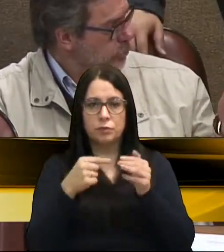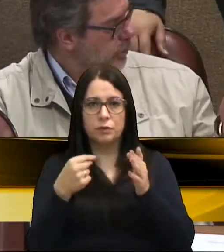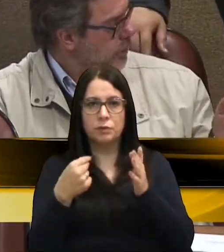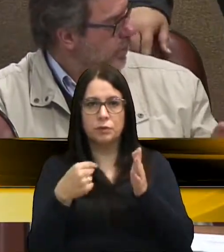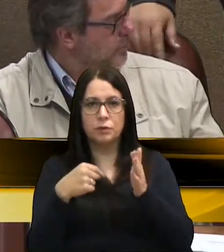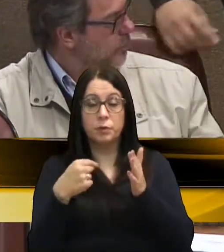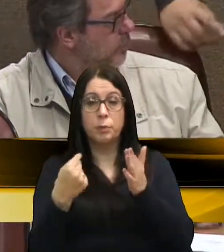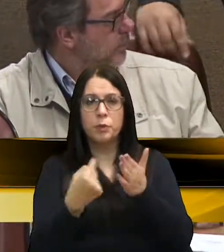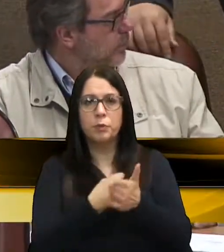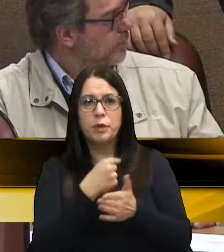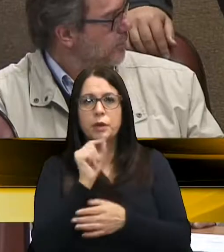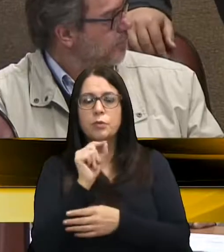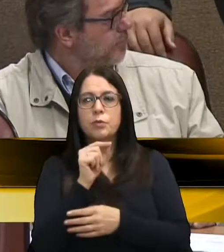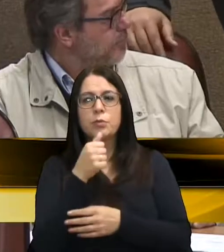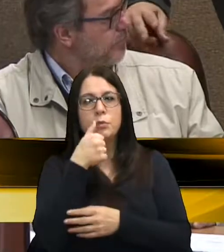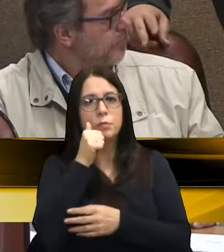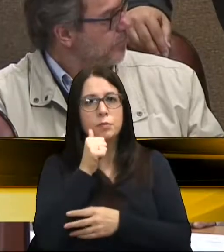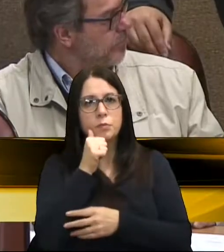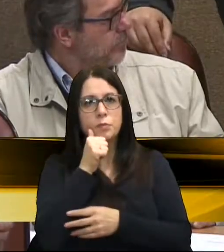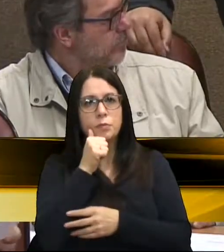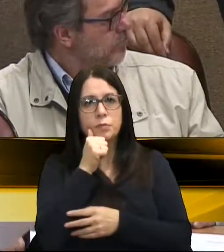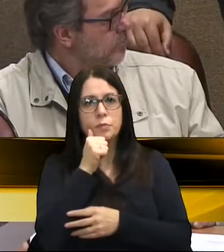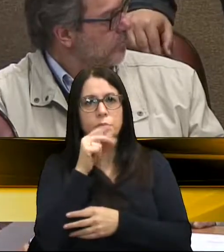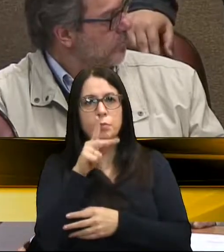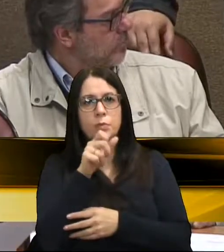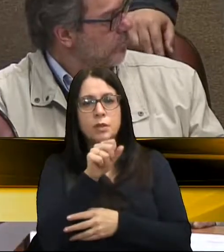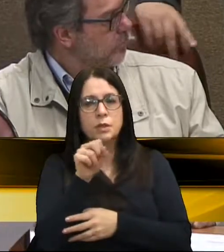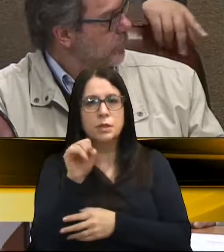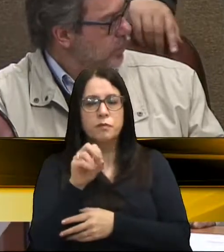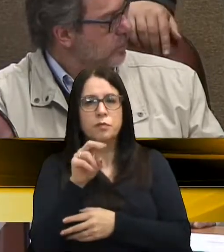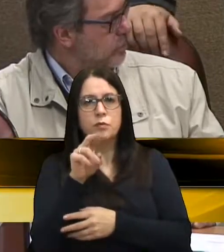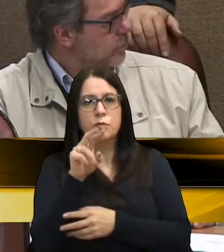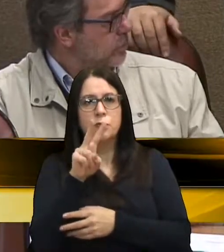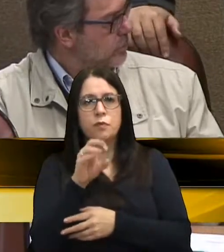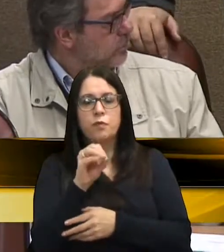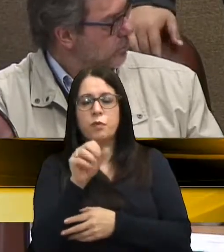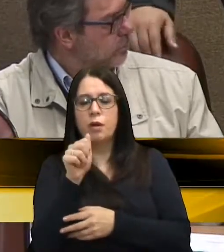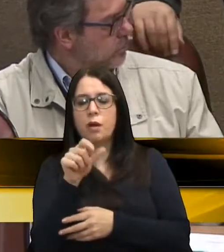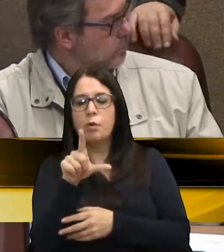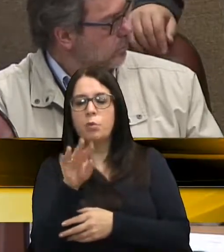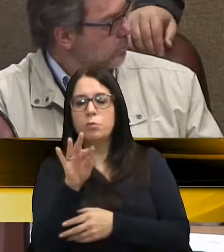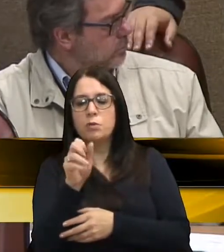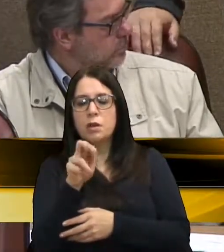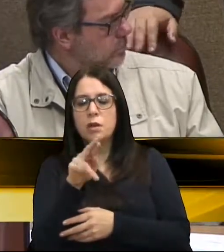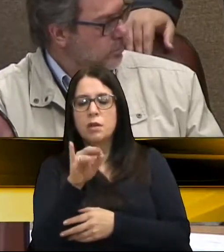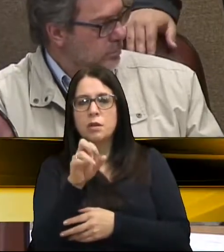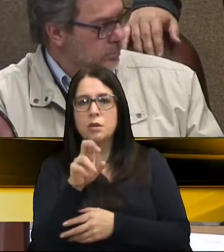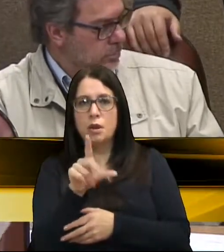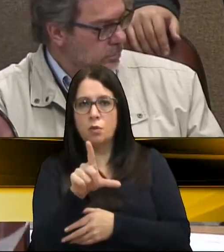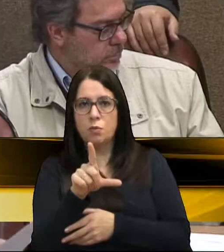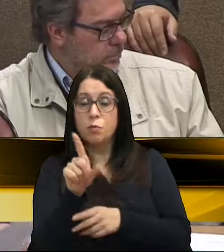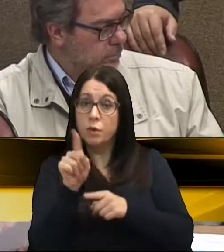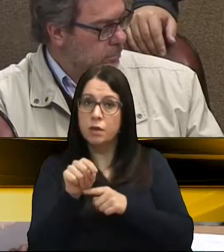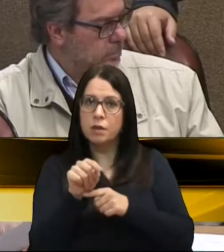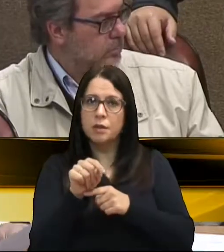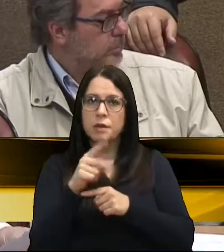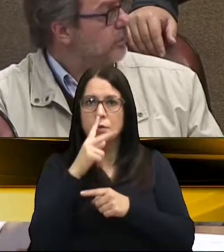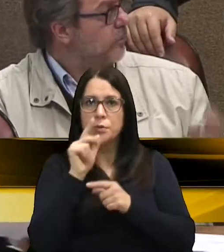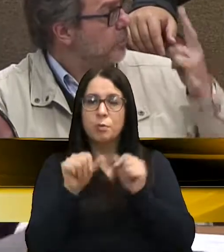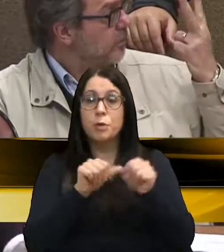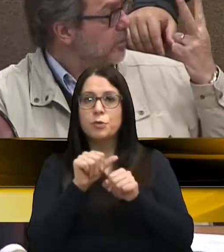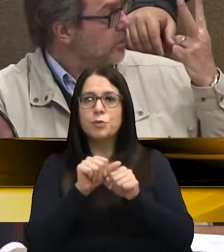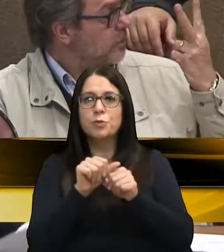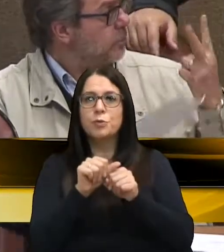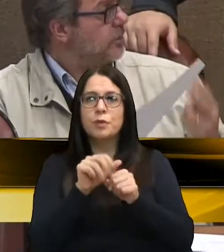vereadora Paula Iores, com relação ao passivo autuarial. O que vem a ser isso? Isso, na verdade, é uma recomposição